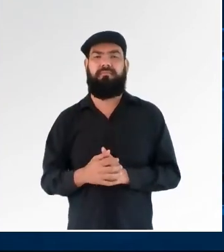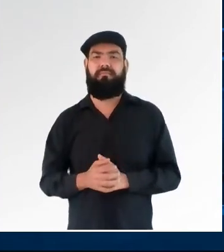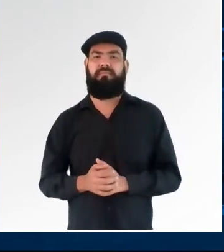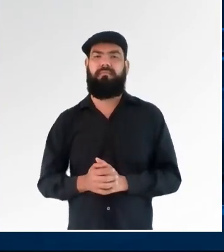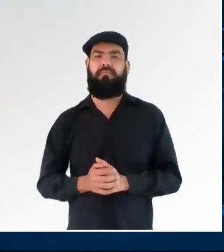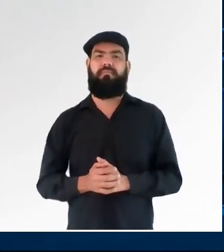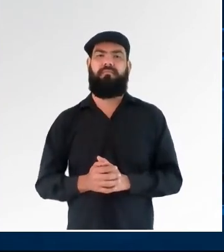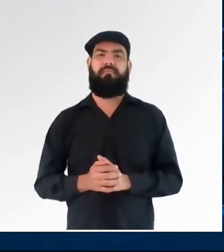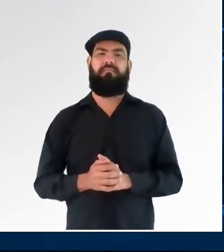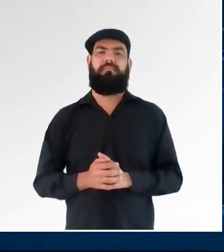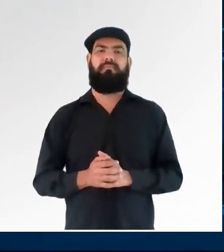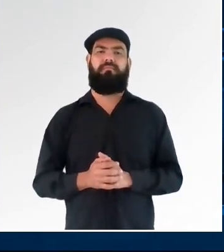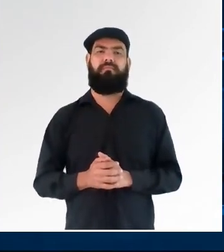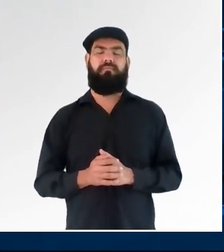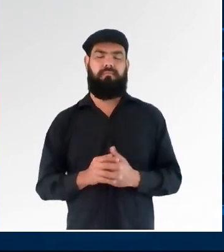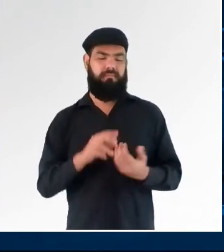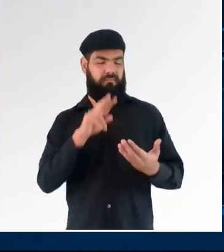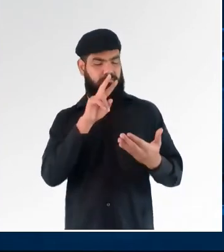que não